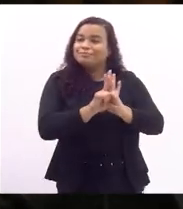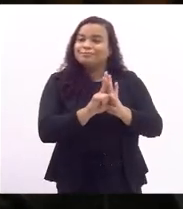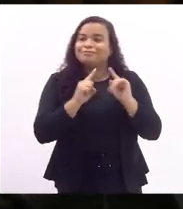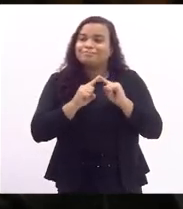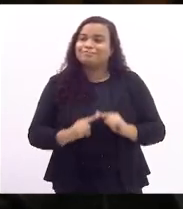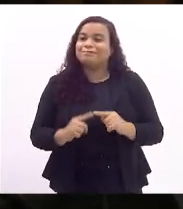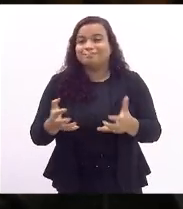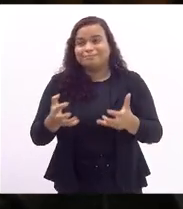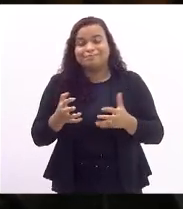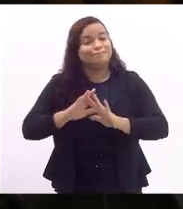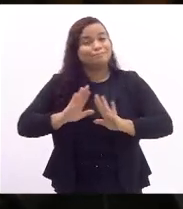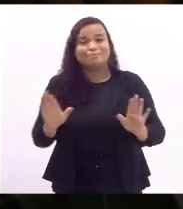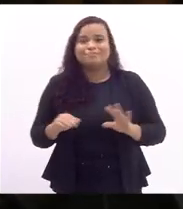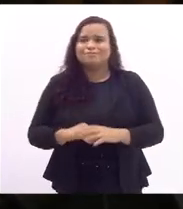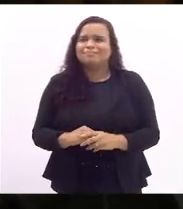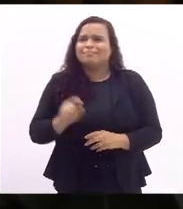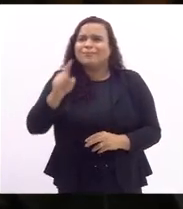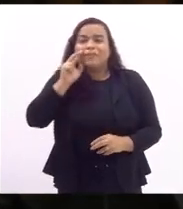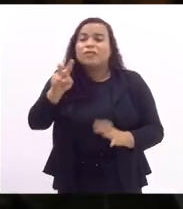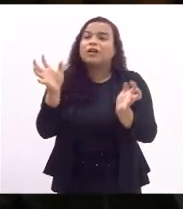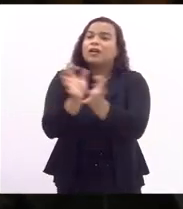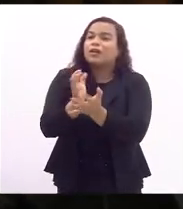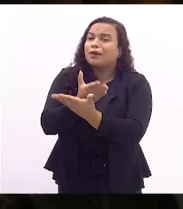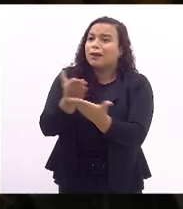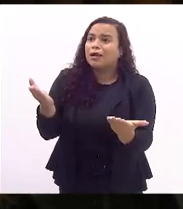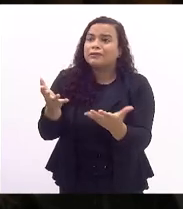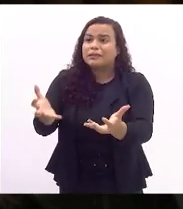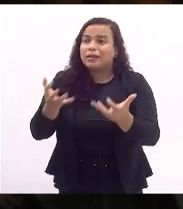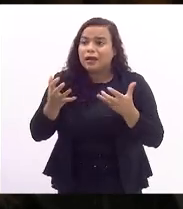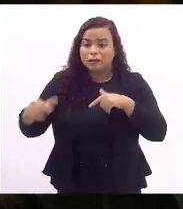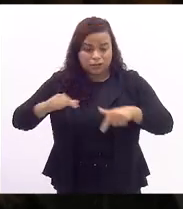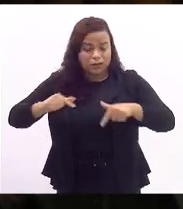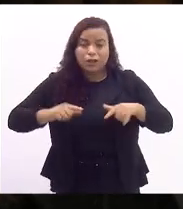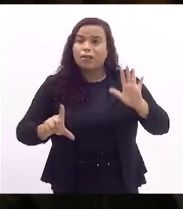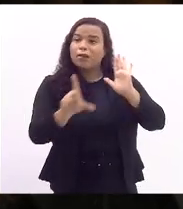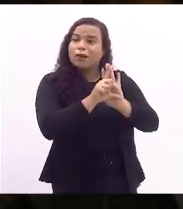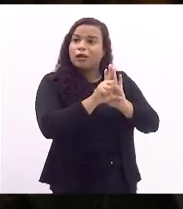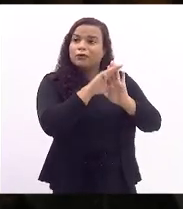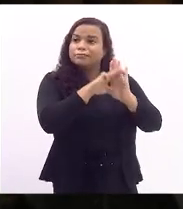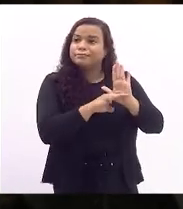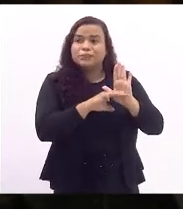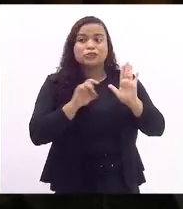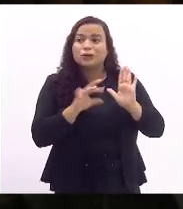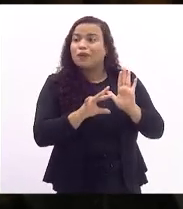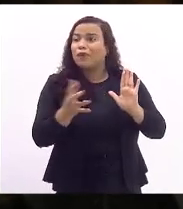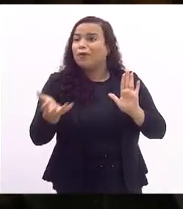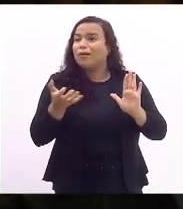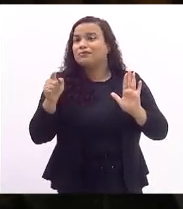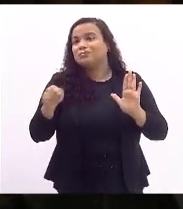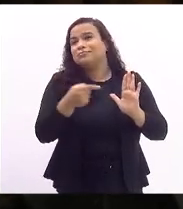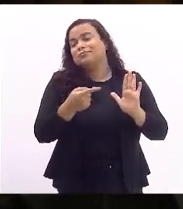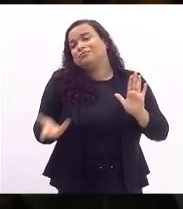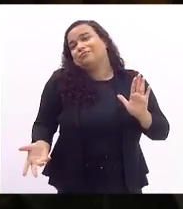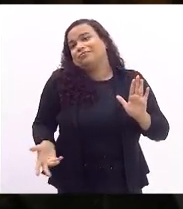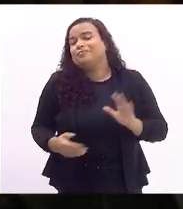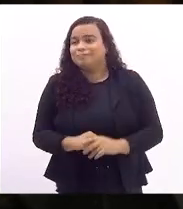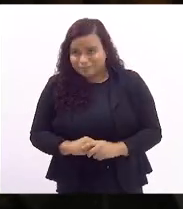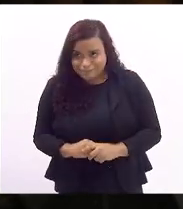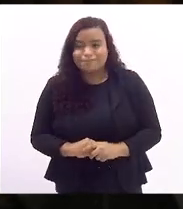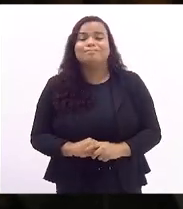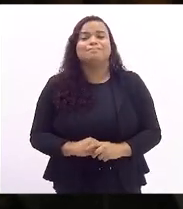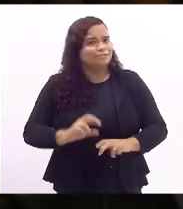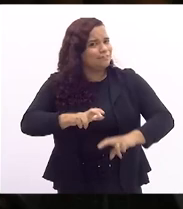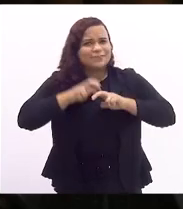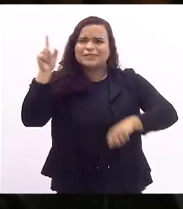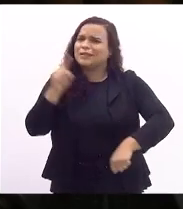legalizados aonde você vê uma classe que só busca trabalhar legalizados e por